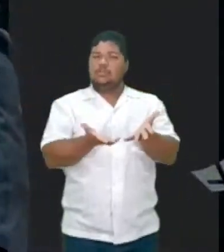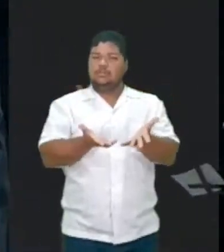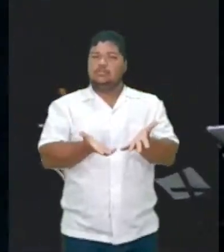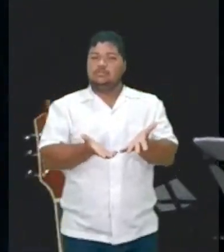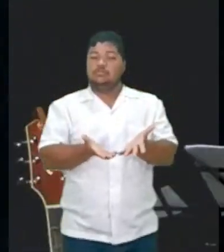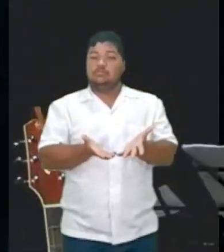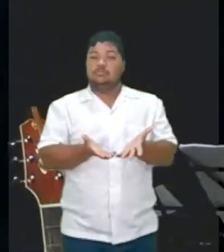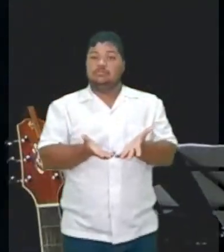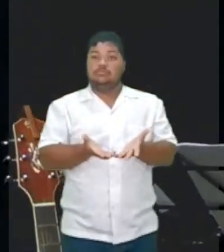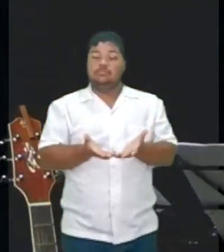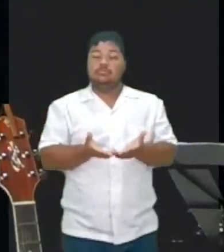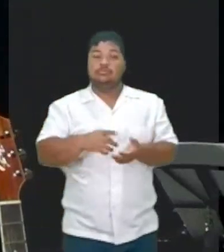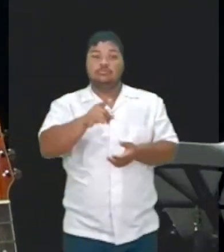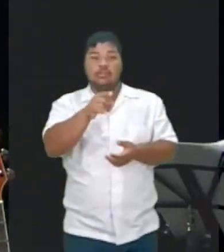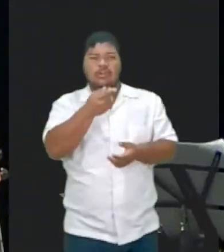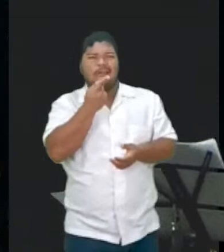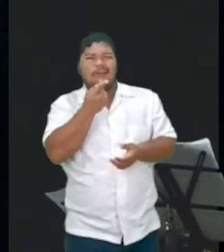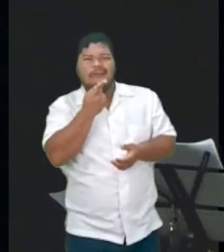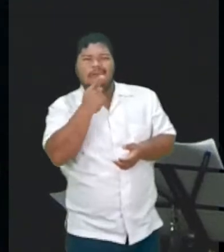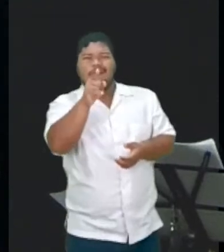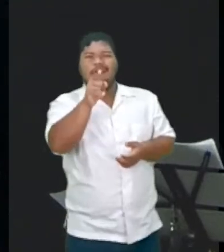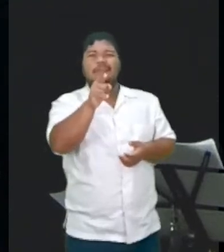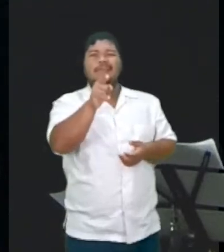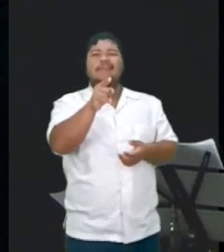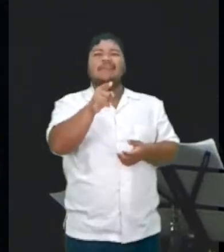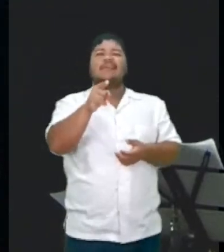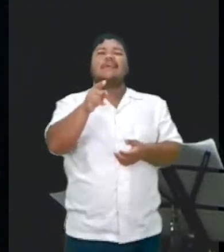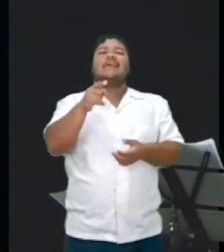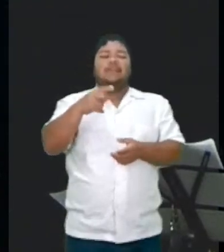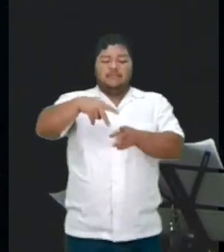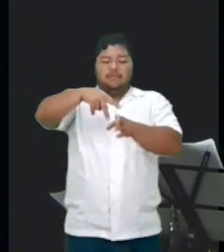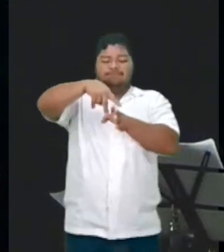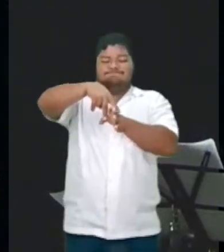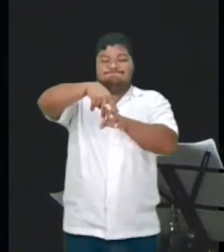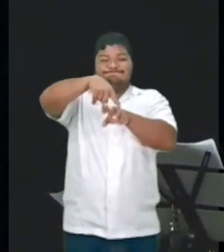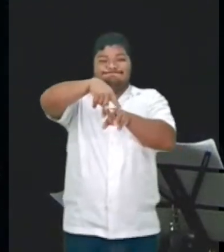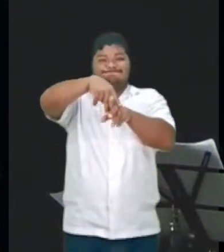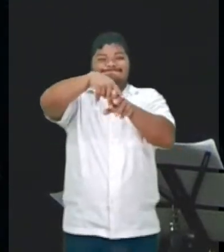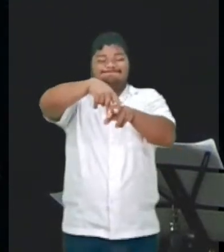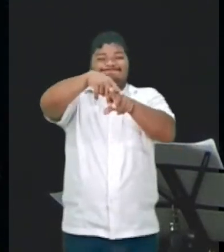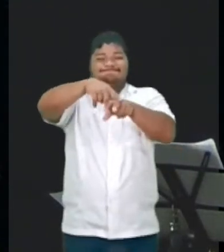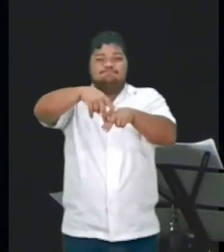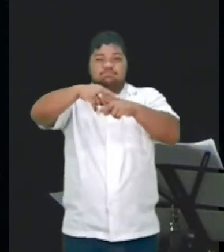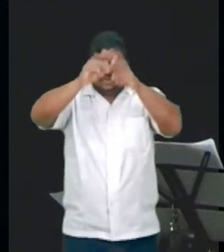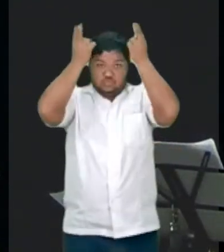que Zacarias diz, aquele que vem montado sobre a jumentinha.